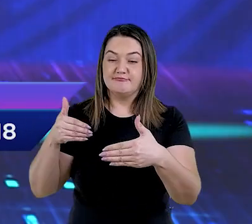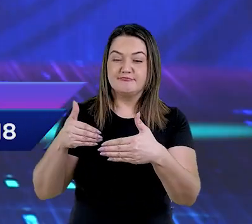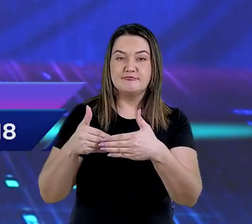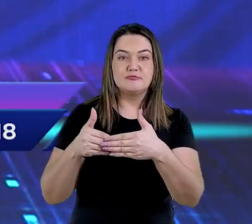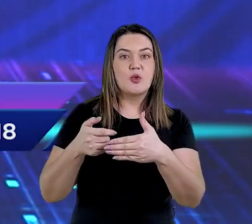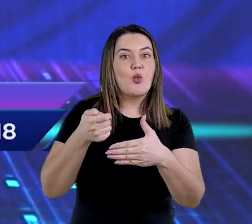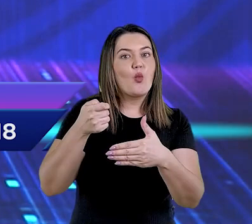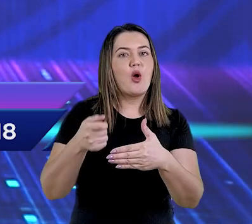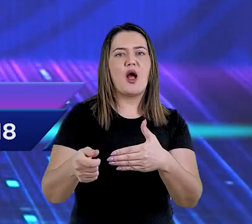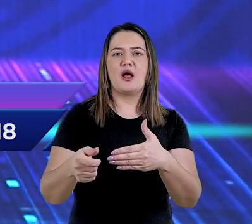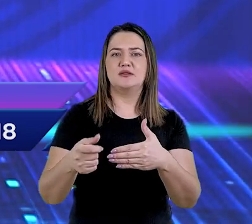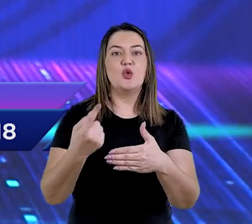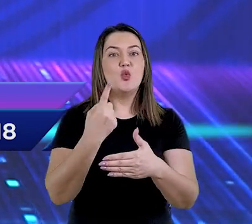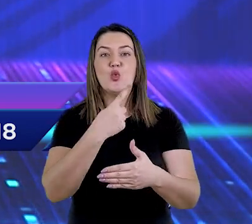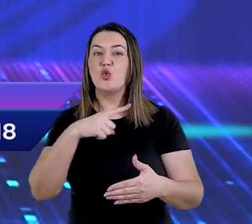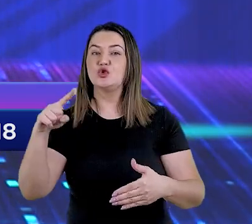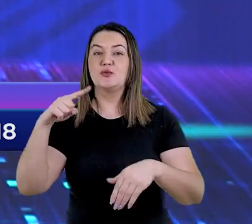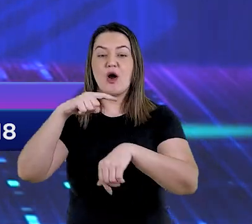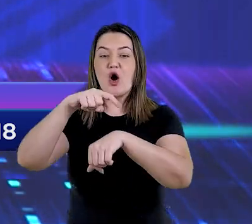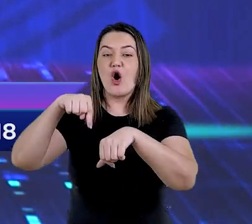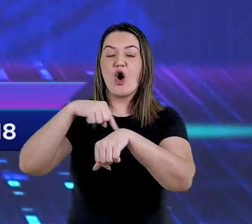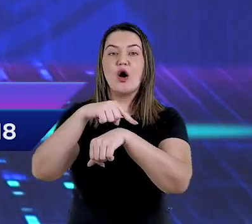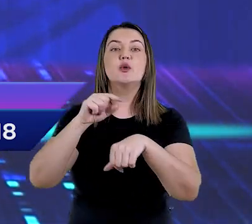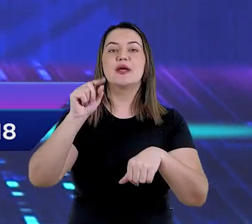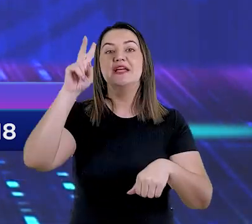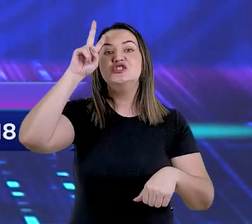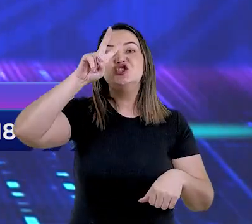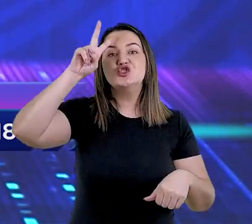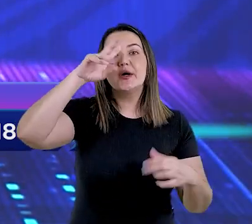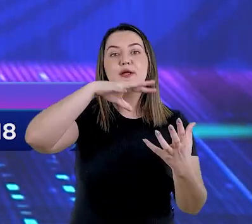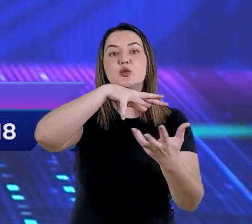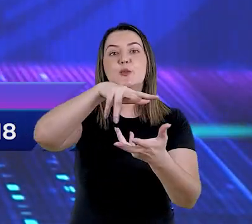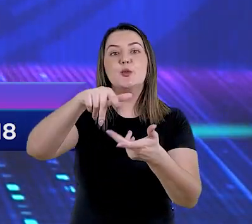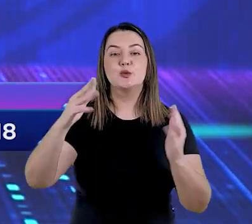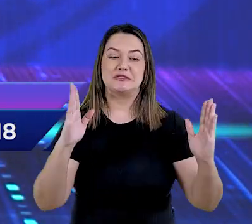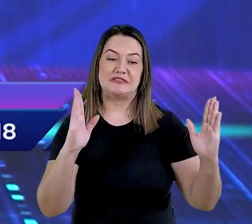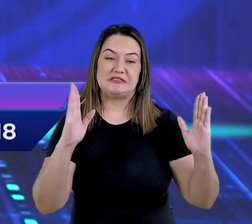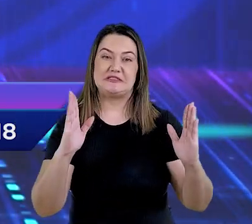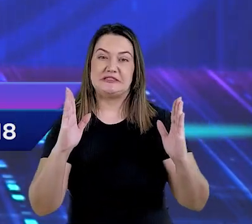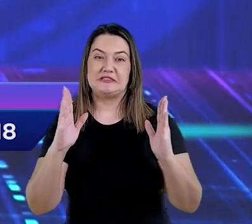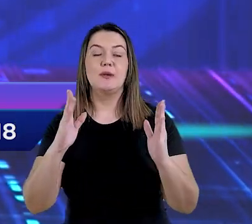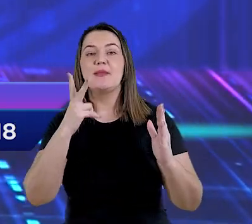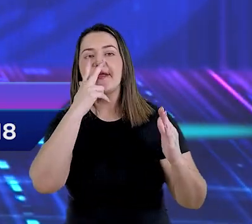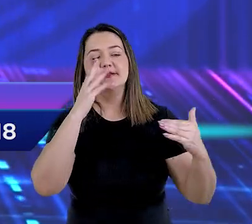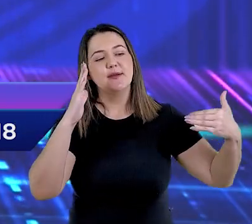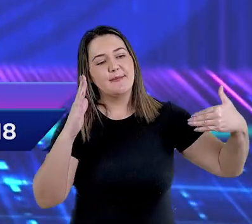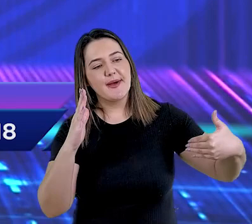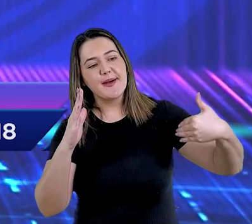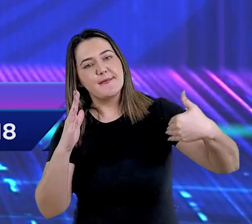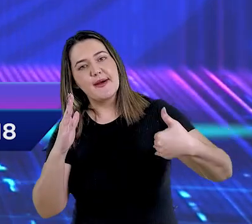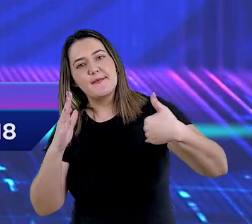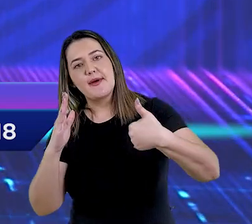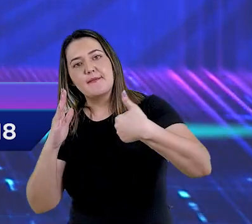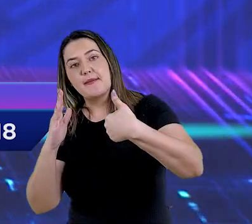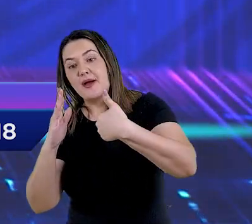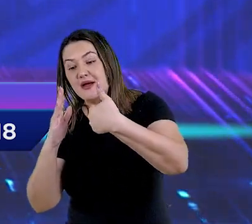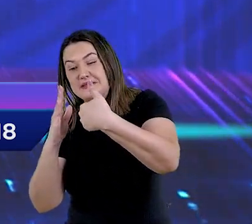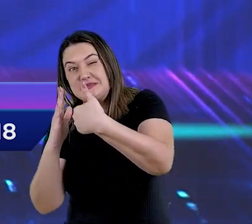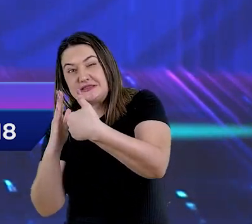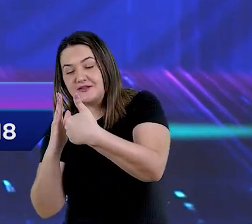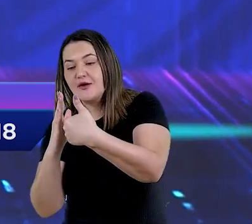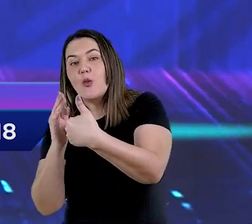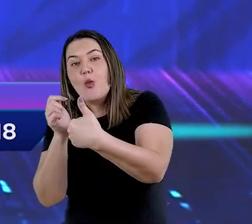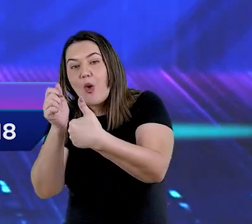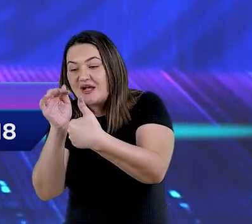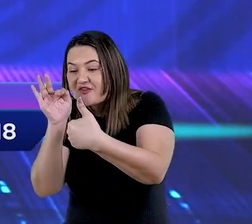João está advertindo, dizendo, é a última hora da história do planeta. Nós estamos caminhando para o fim. Já estamos nos